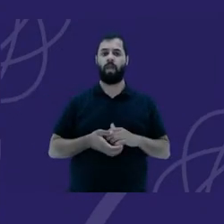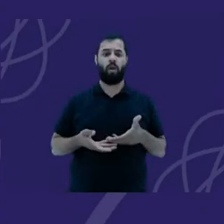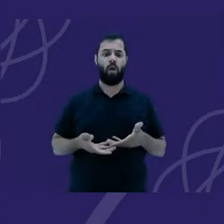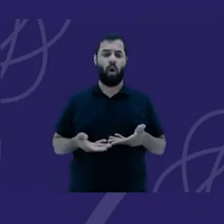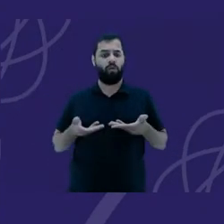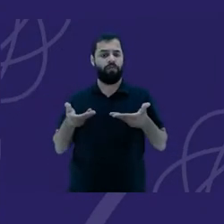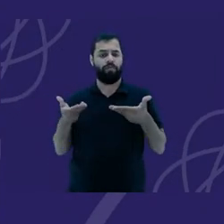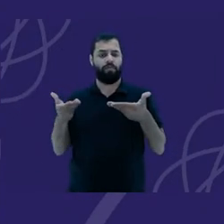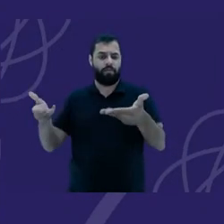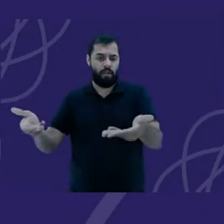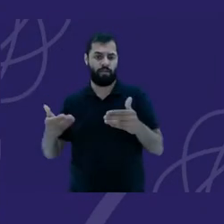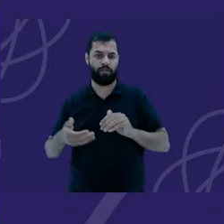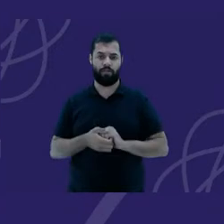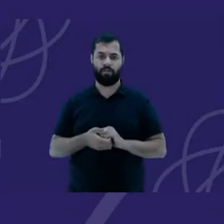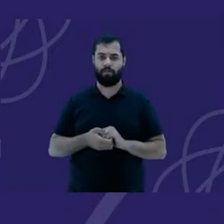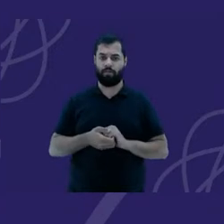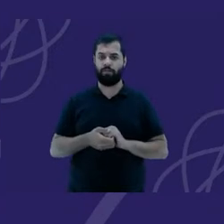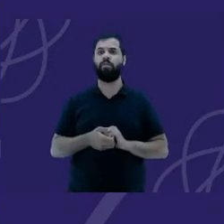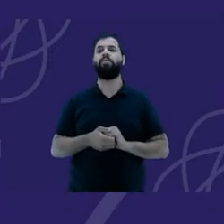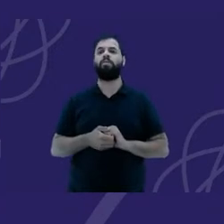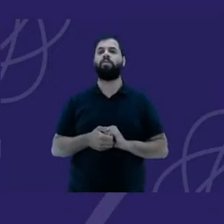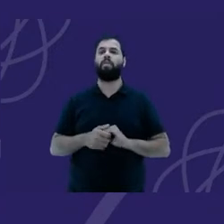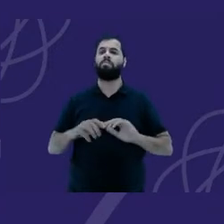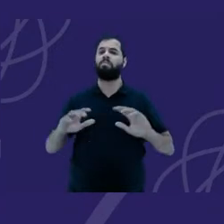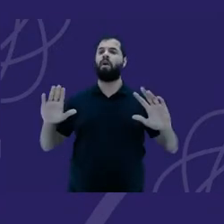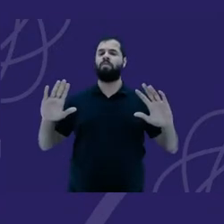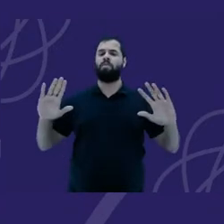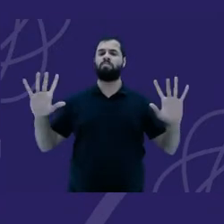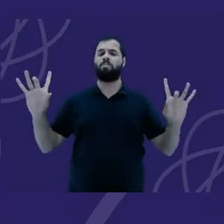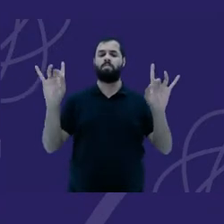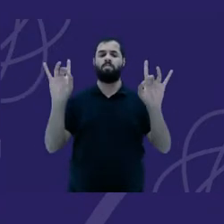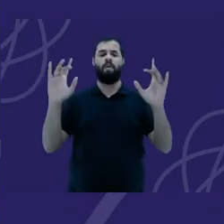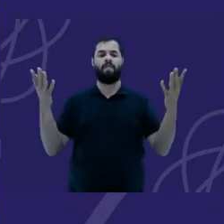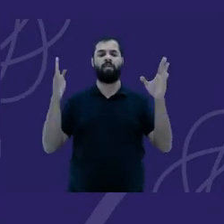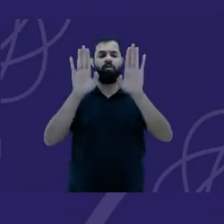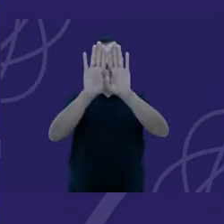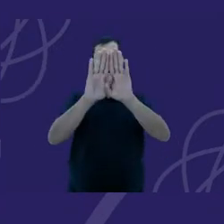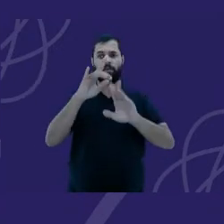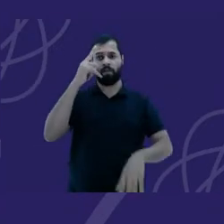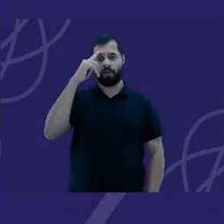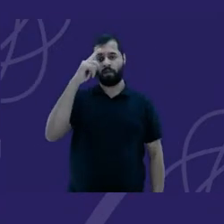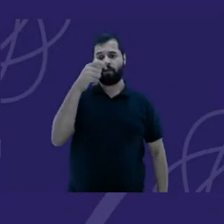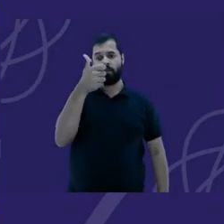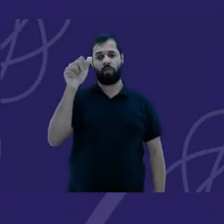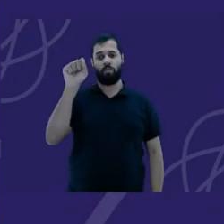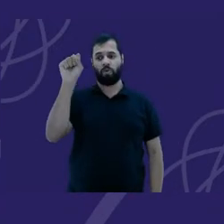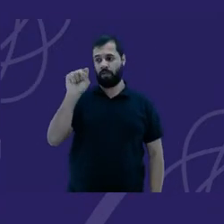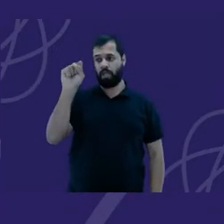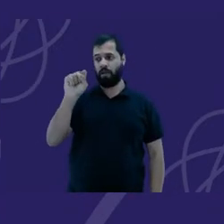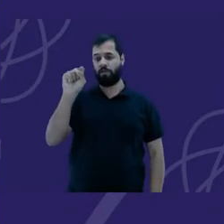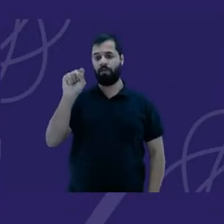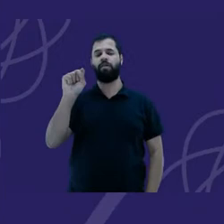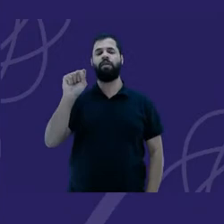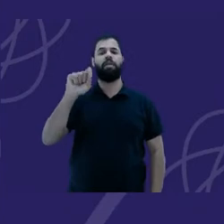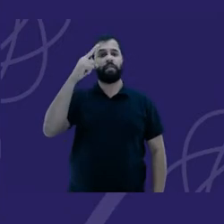para esse fechamento da 18ª Semana da Ciência e Tecnologia da Fundação